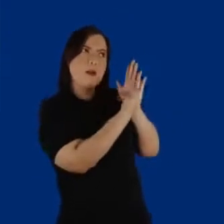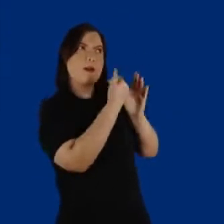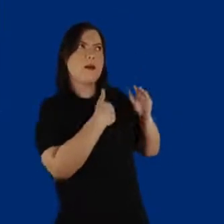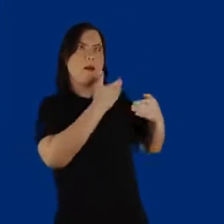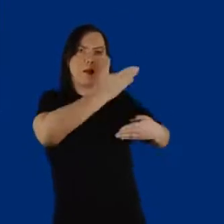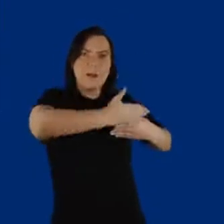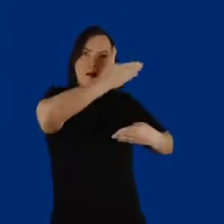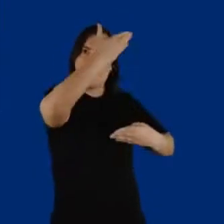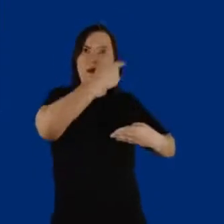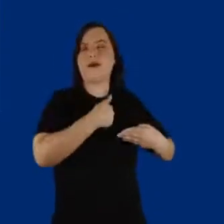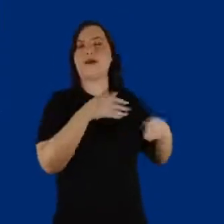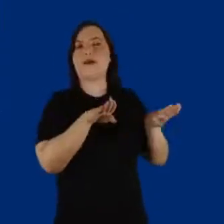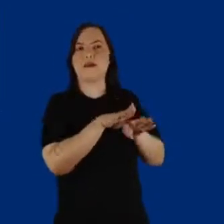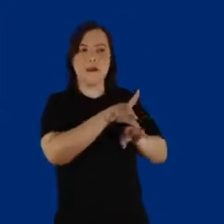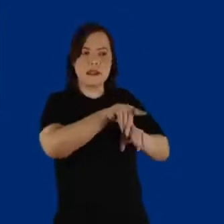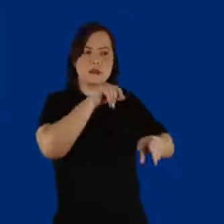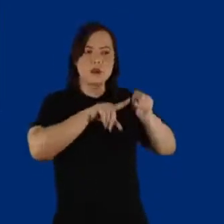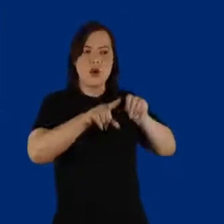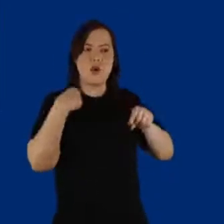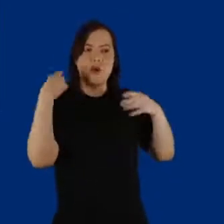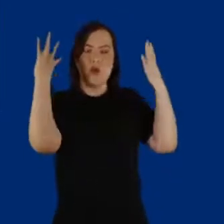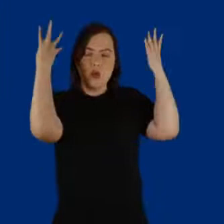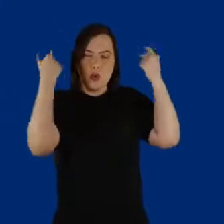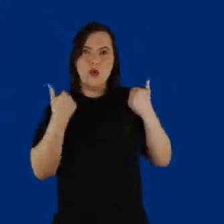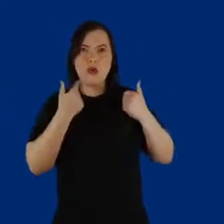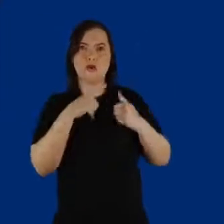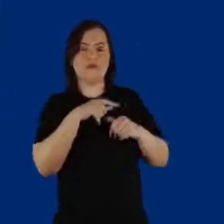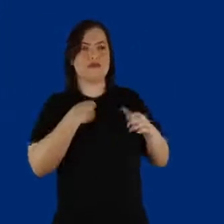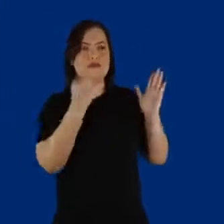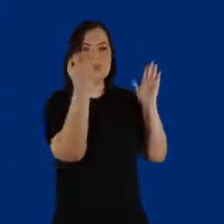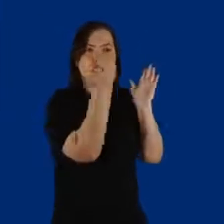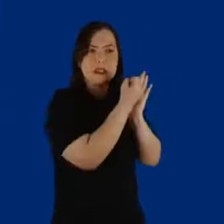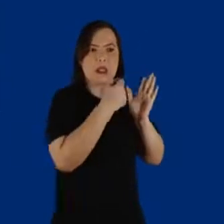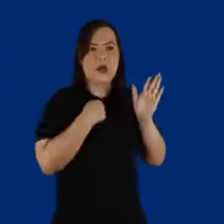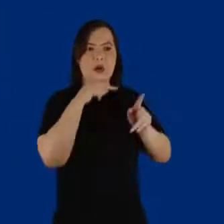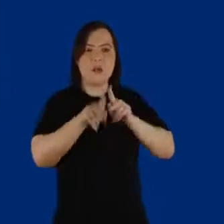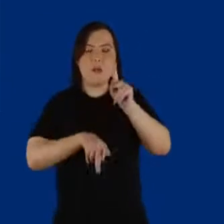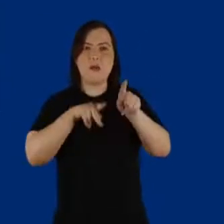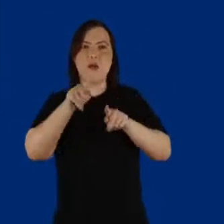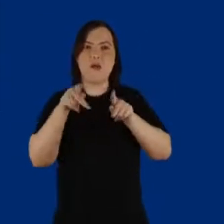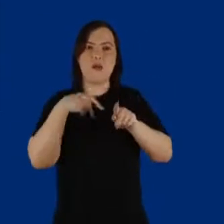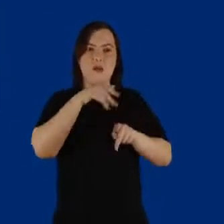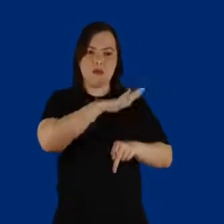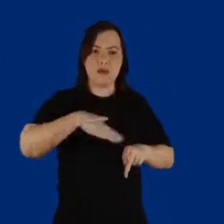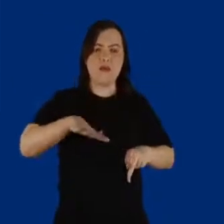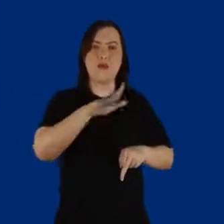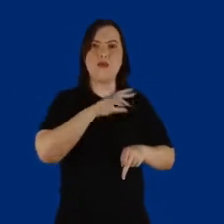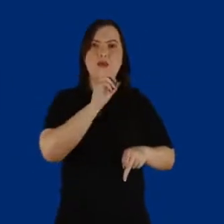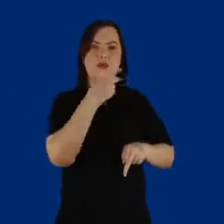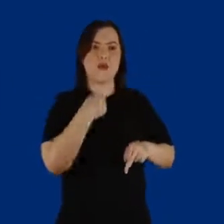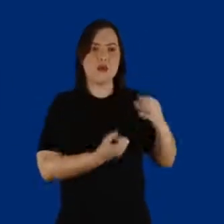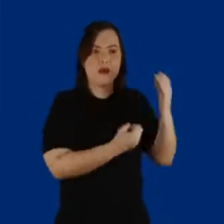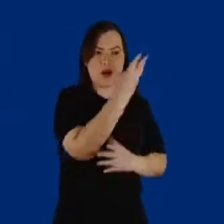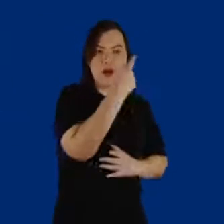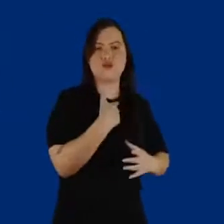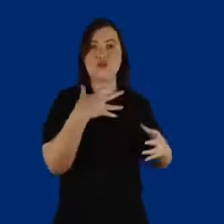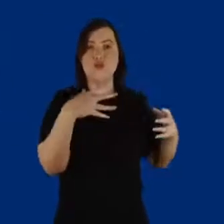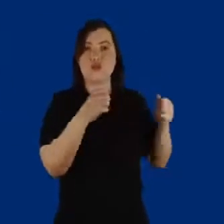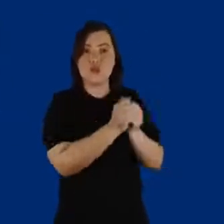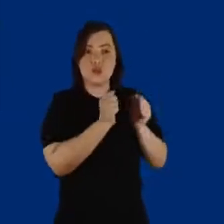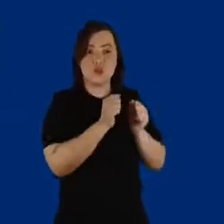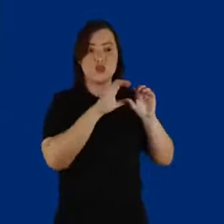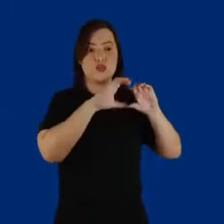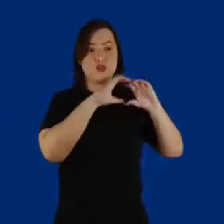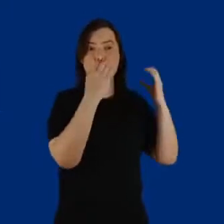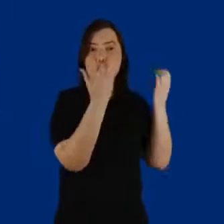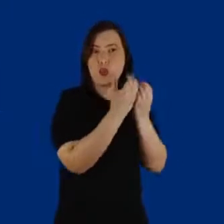ou para escolher um animal que seja o símbolo do povo deles, e para criar coisas juntas num grupo